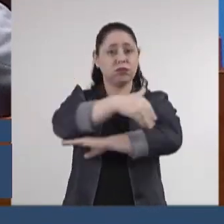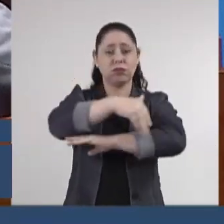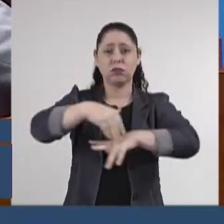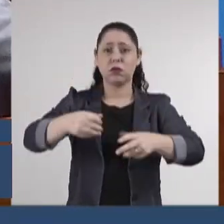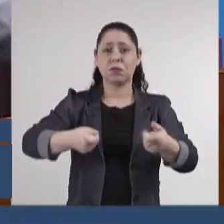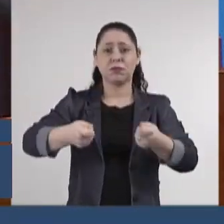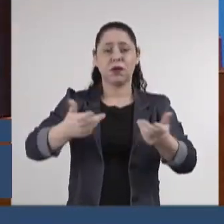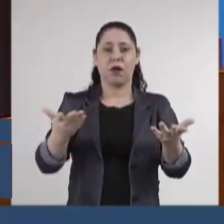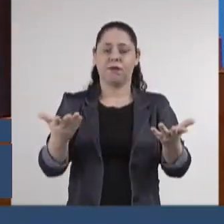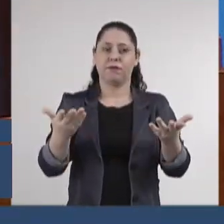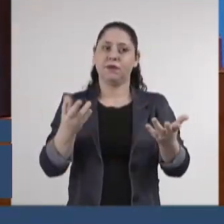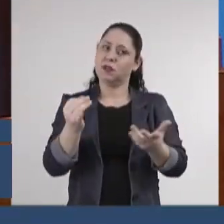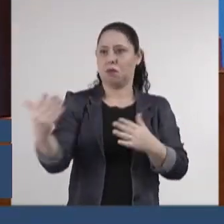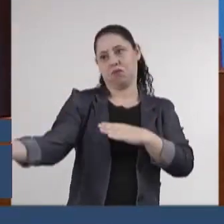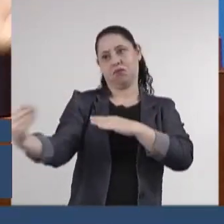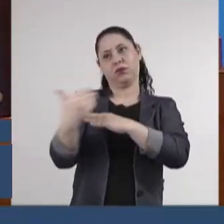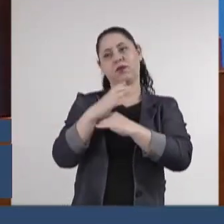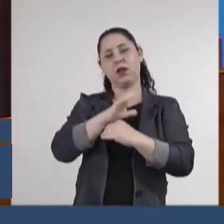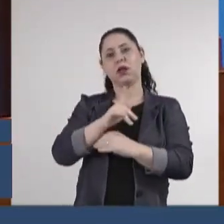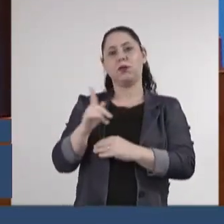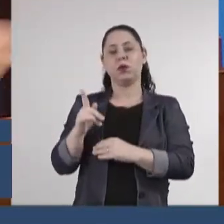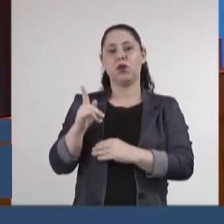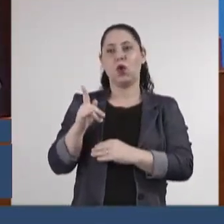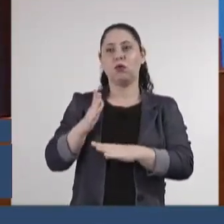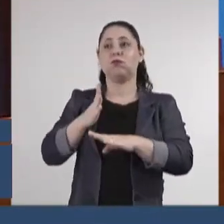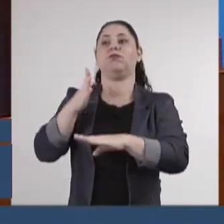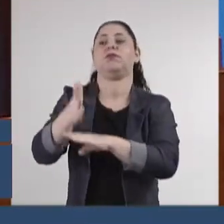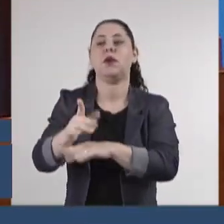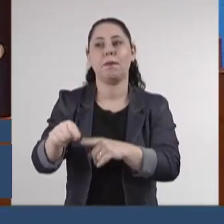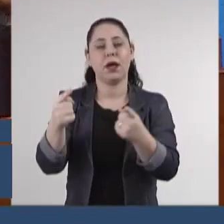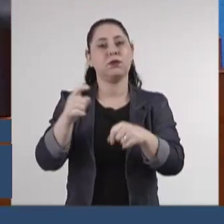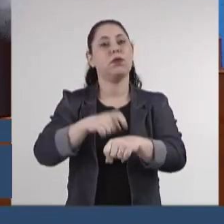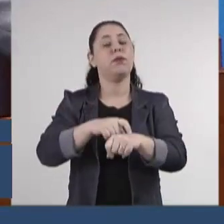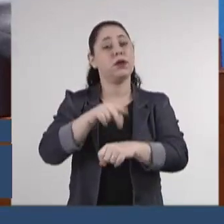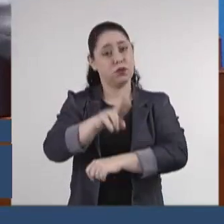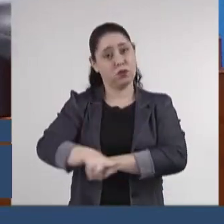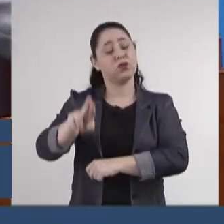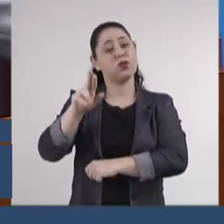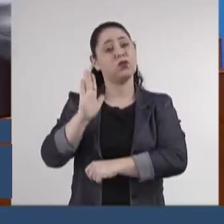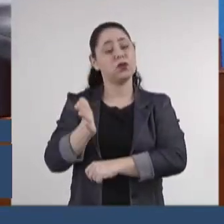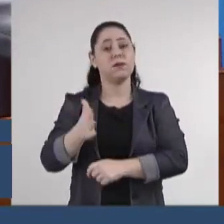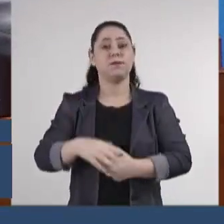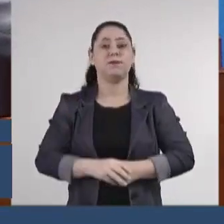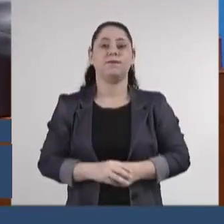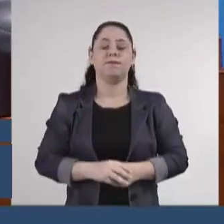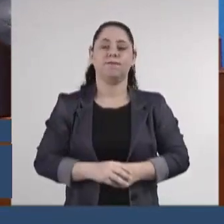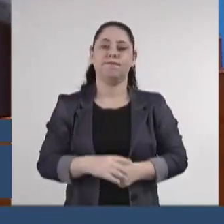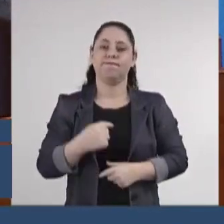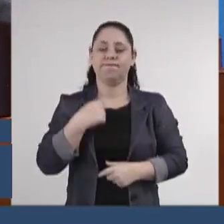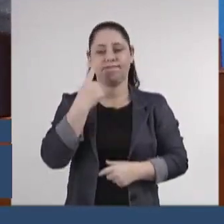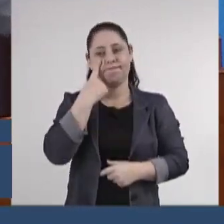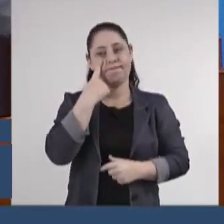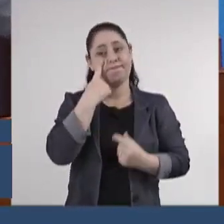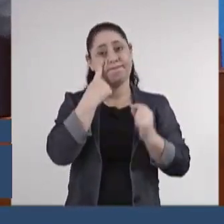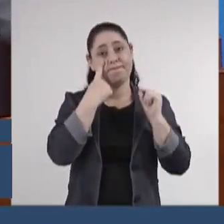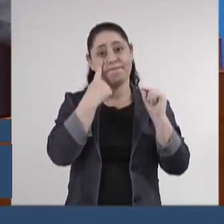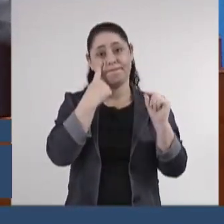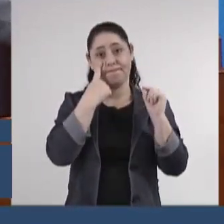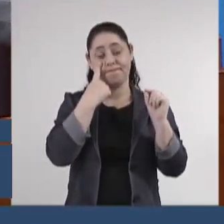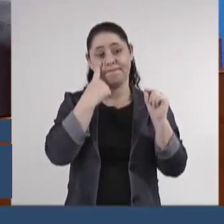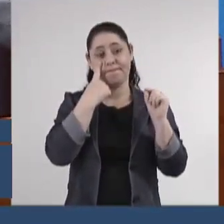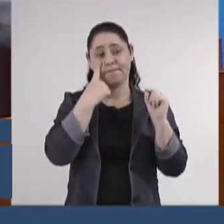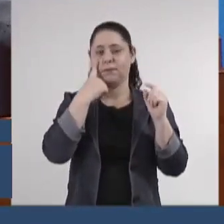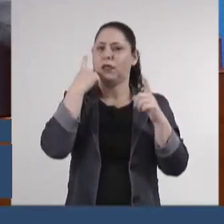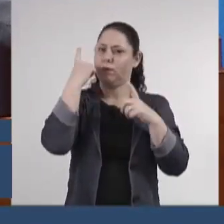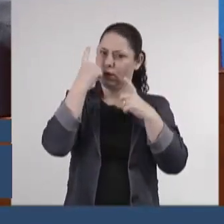ela, a menos que não venha a Campo Grande ou não saia, mas em algum momento utilizou ela. Então, eu vejo que é com